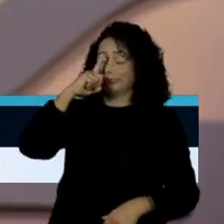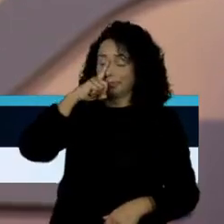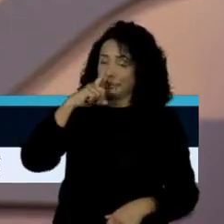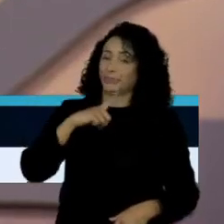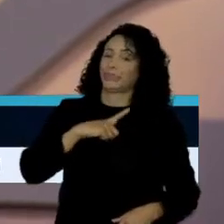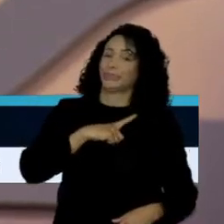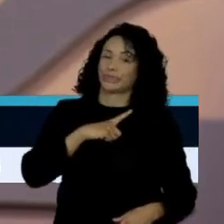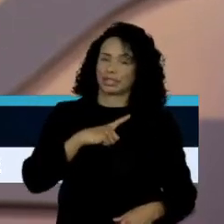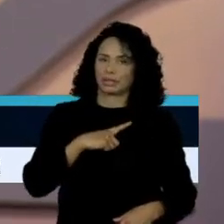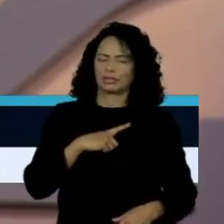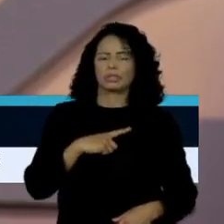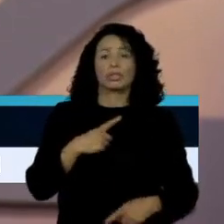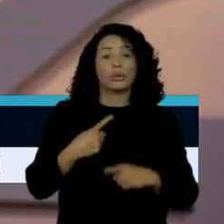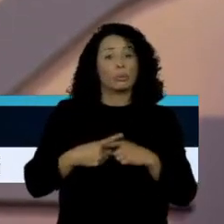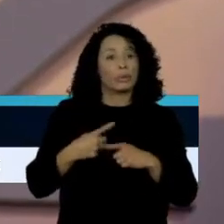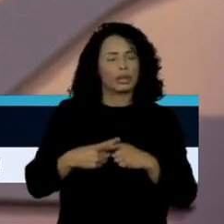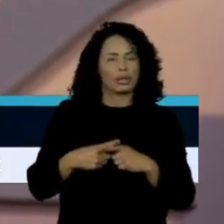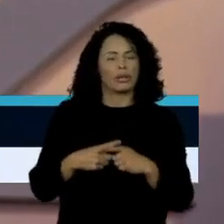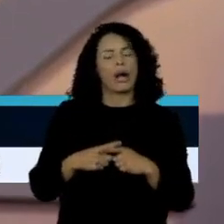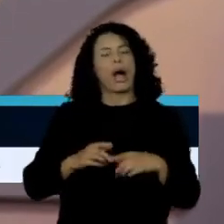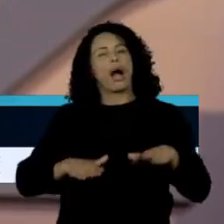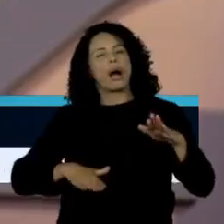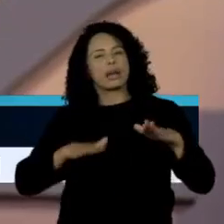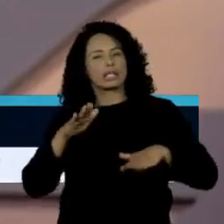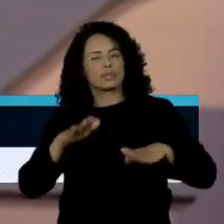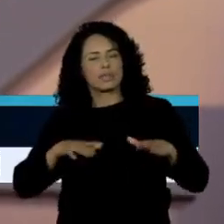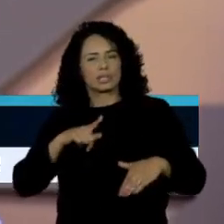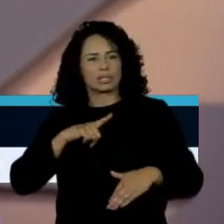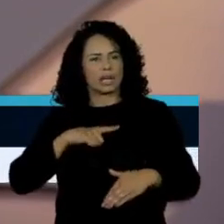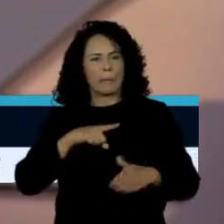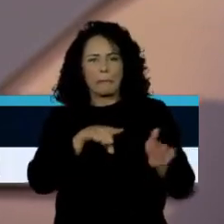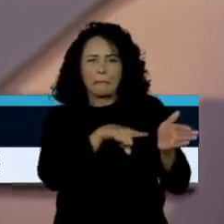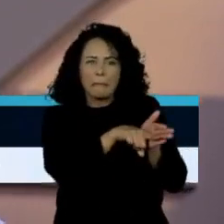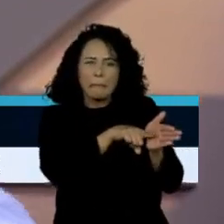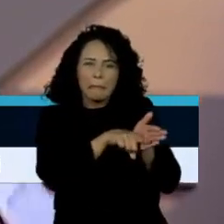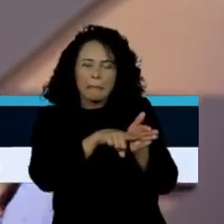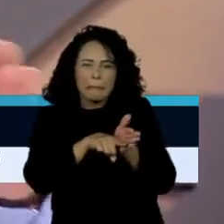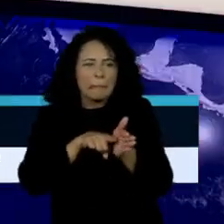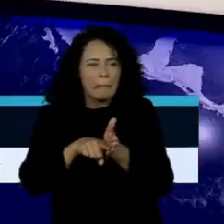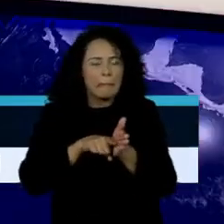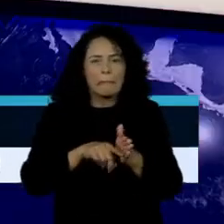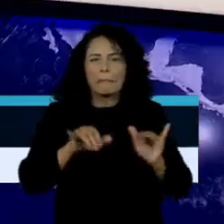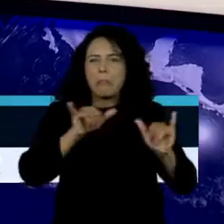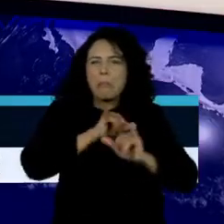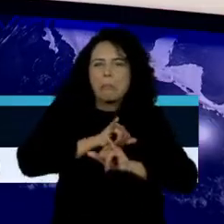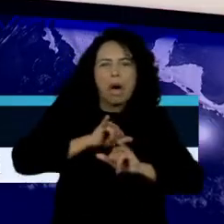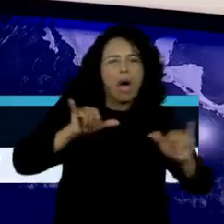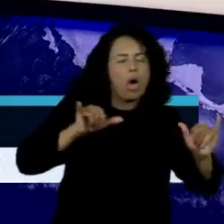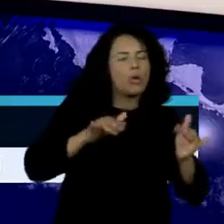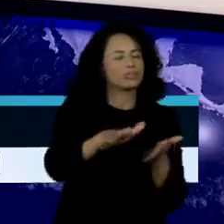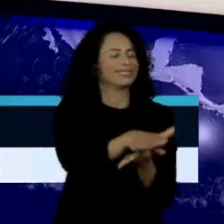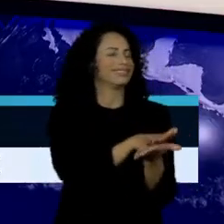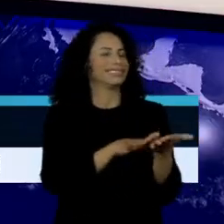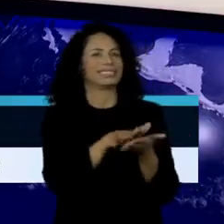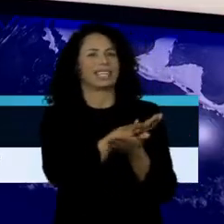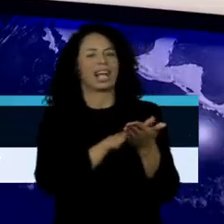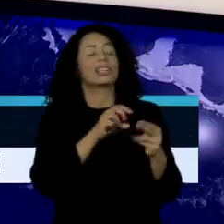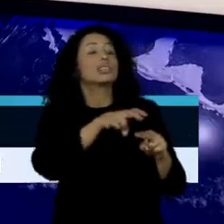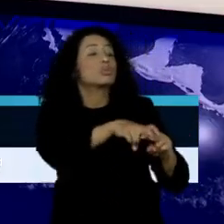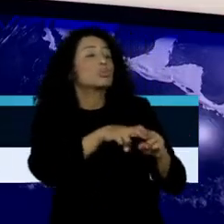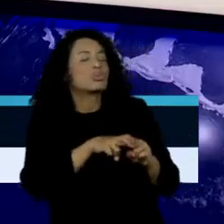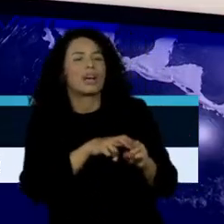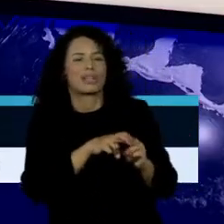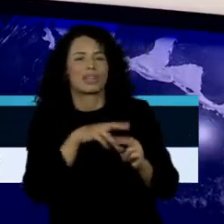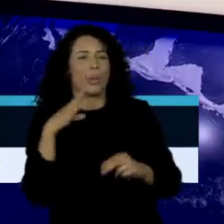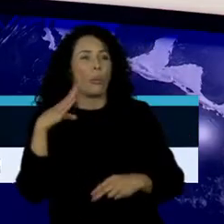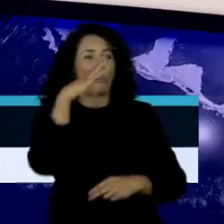teve uma uma das pesquisas não foi divulgada por pressão o medo do presidente